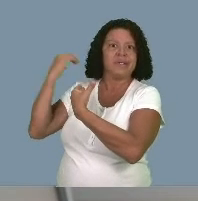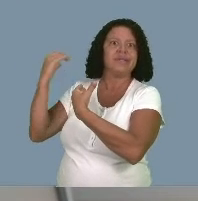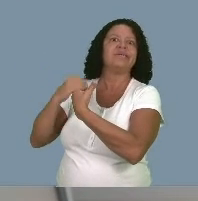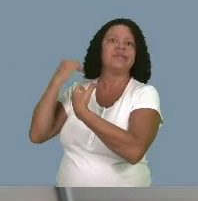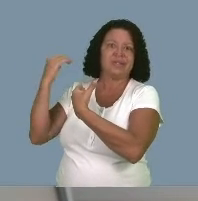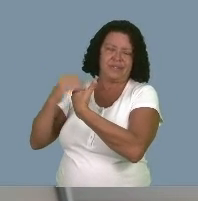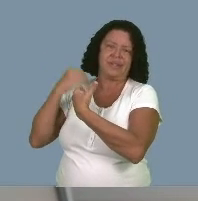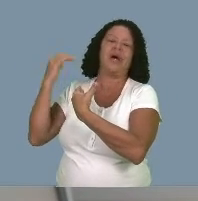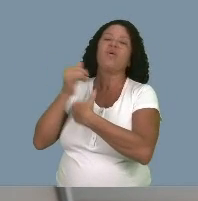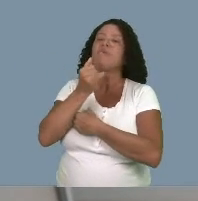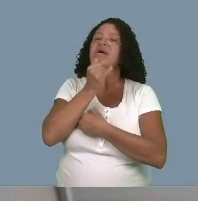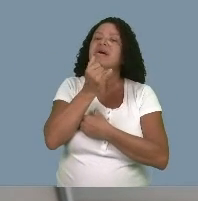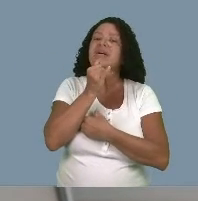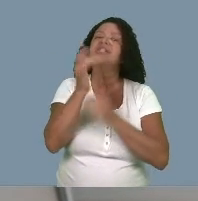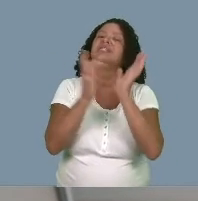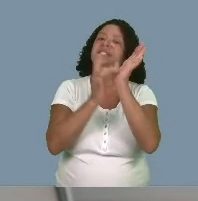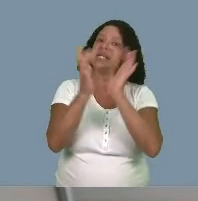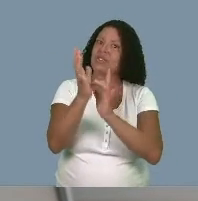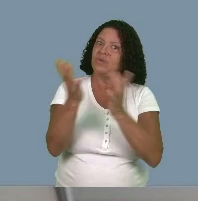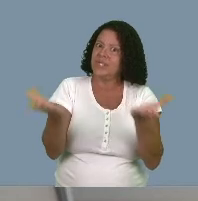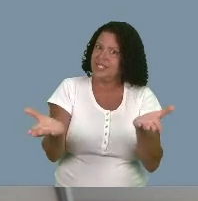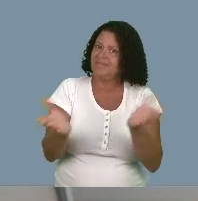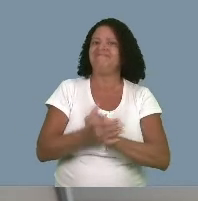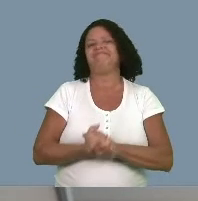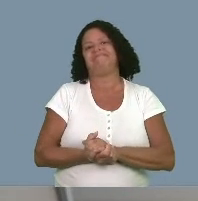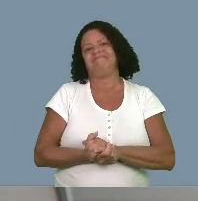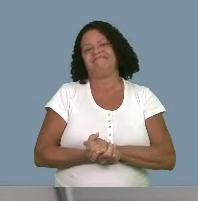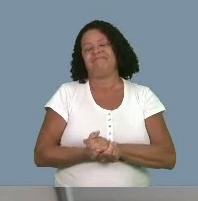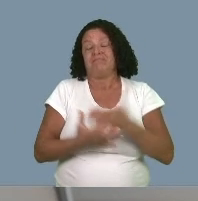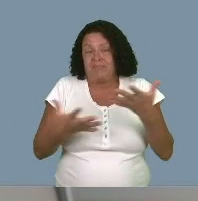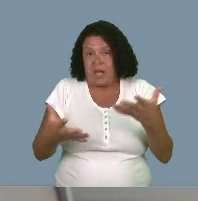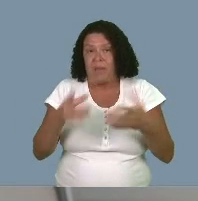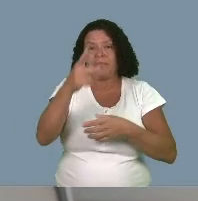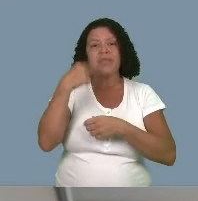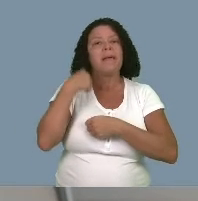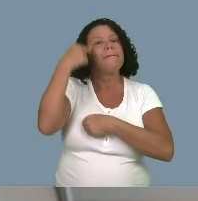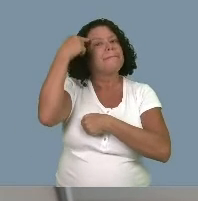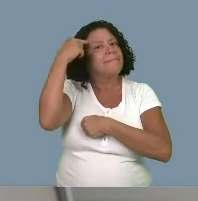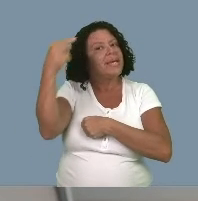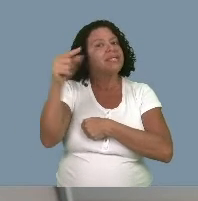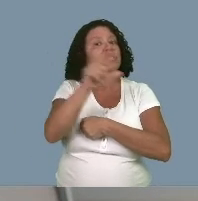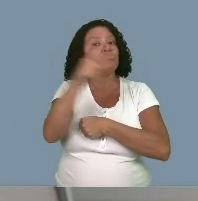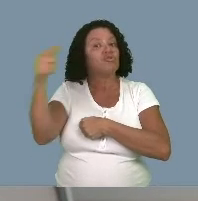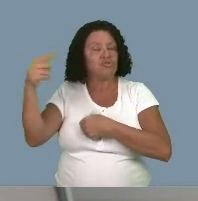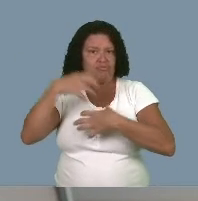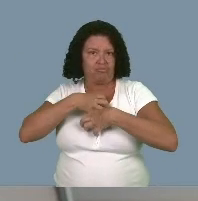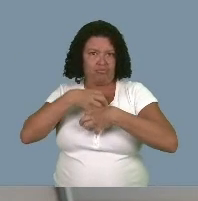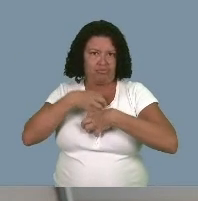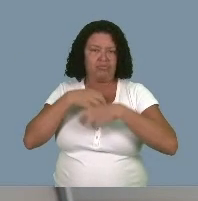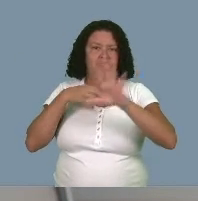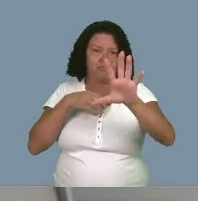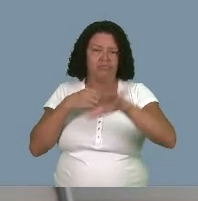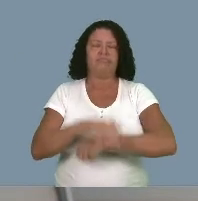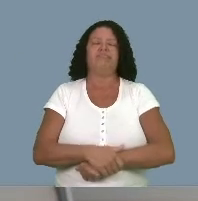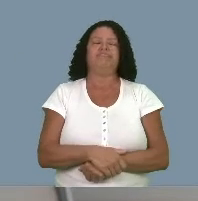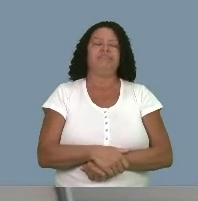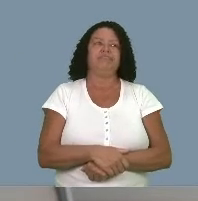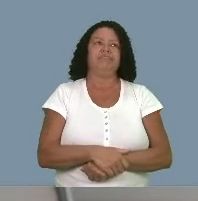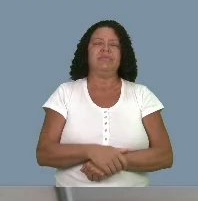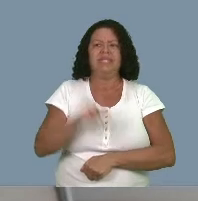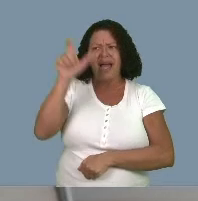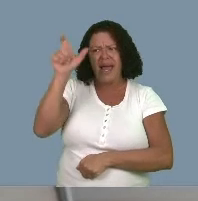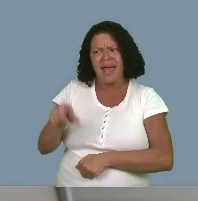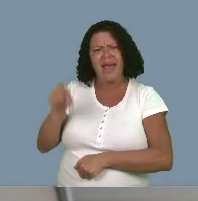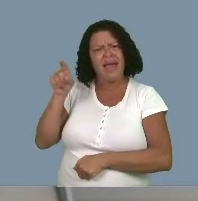como exemplo por Jesus. Agora, pensando de uma outra maneira, essas